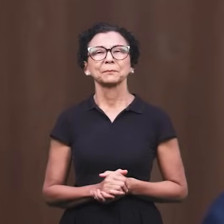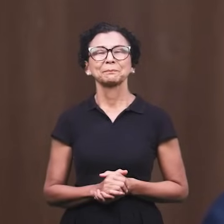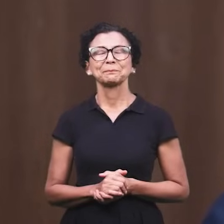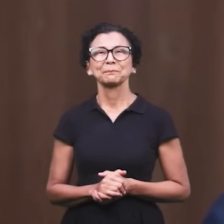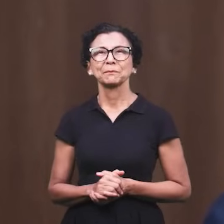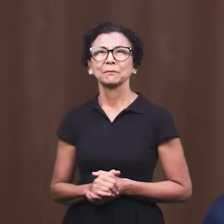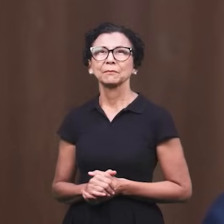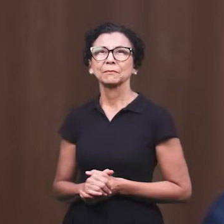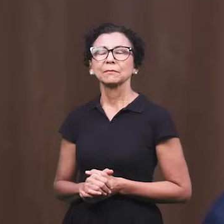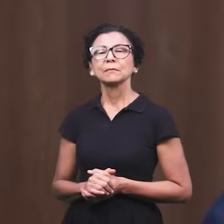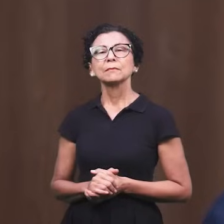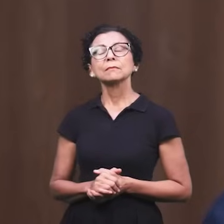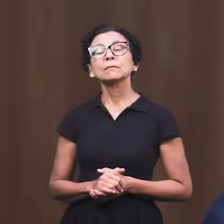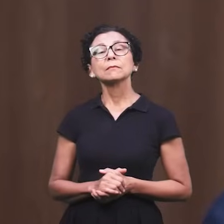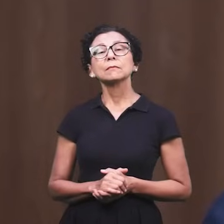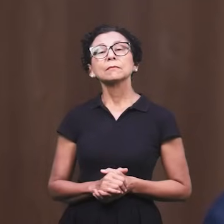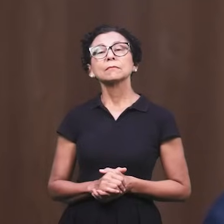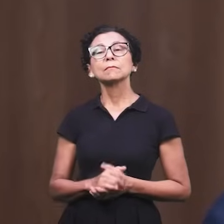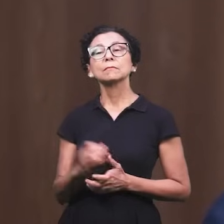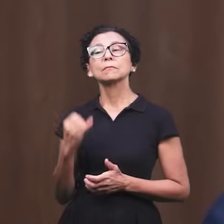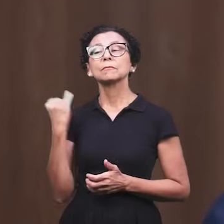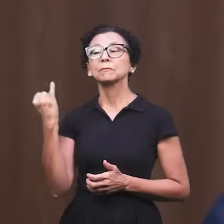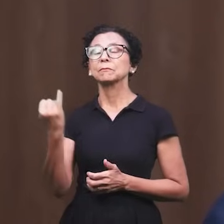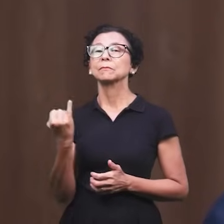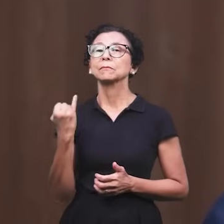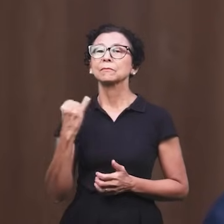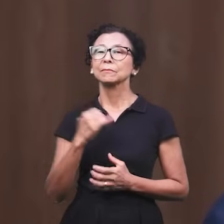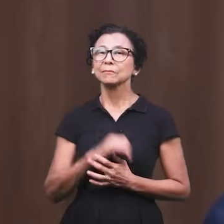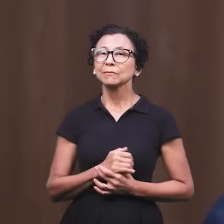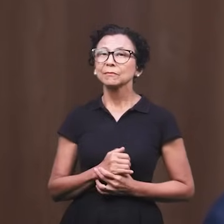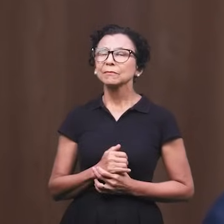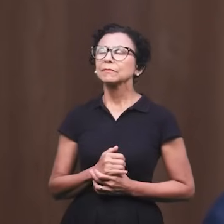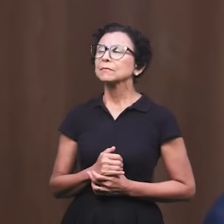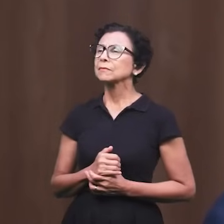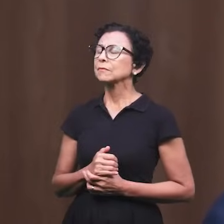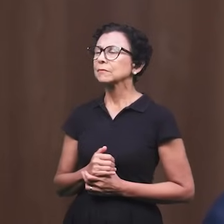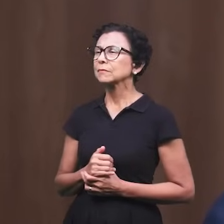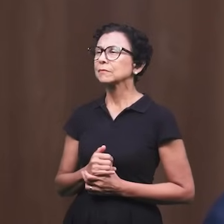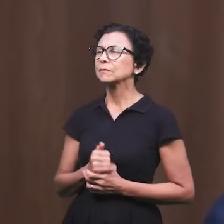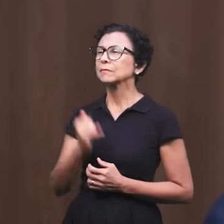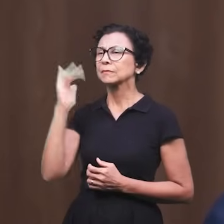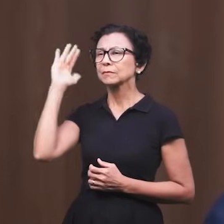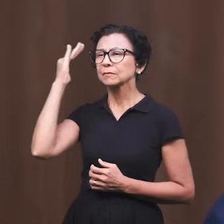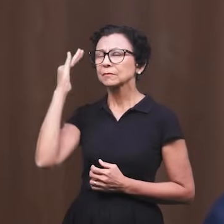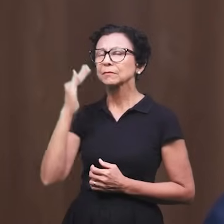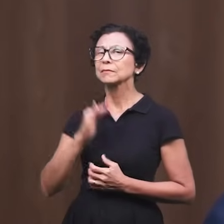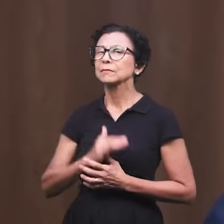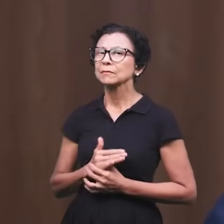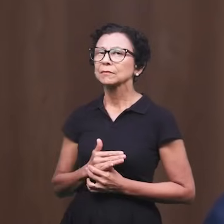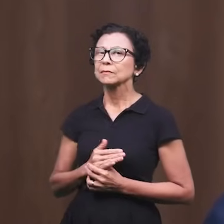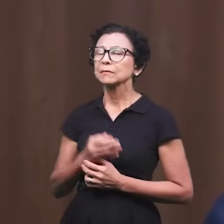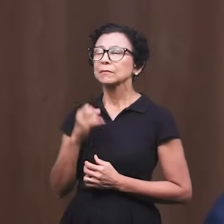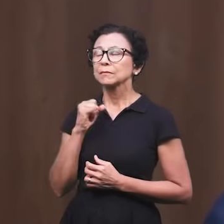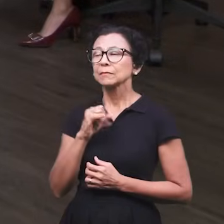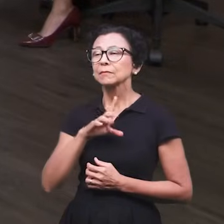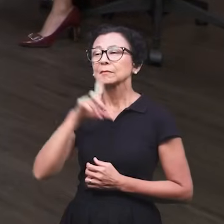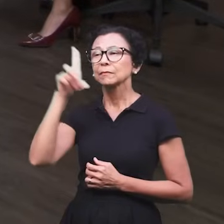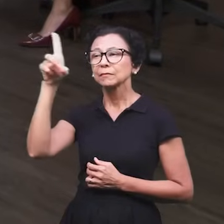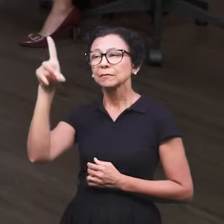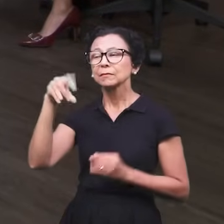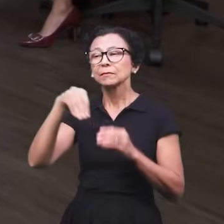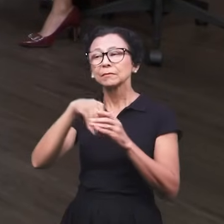Mas para nós o que vale é você saber se Deus está nessa escolha, nesse